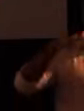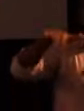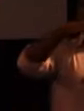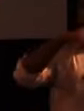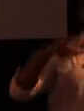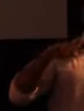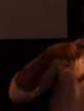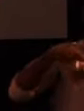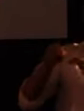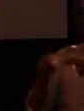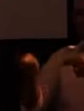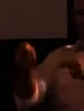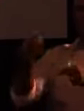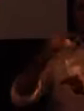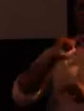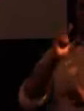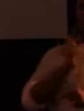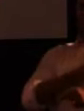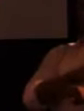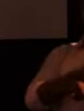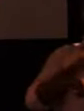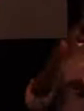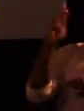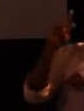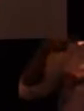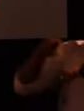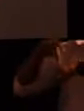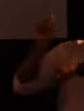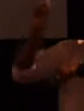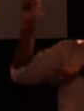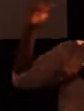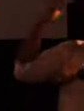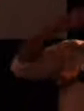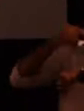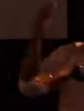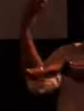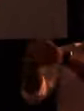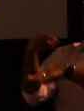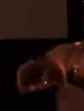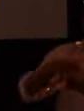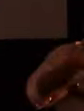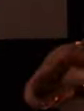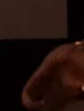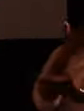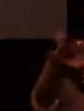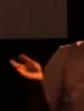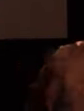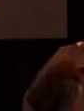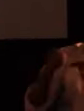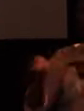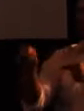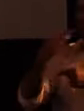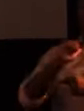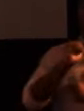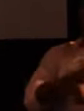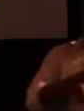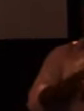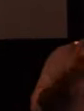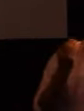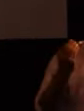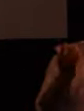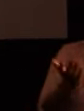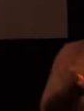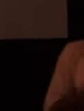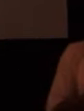uma das orlas mais feias que tem no país, mal aproveitada, não existe dinâmica urbana na nossa orla. Então, o que é que o plano